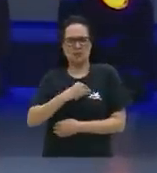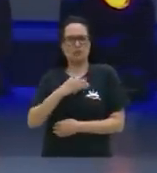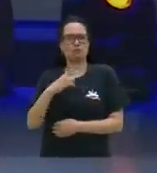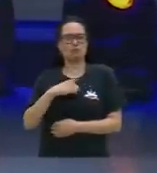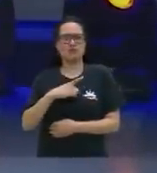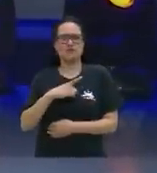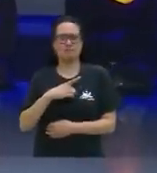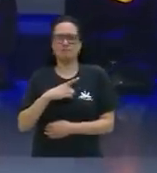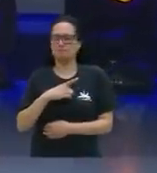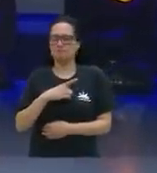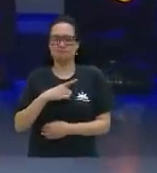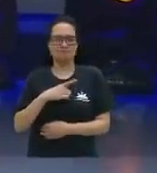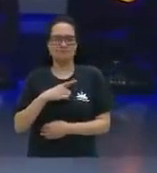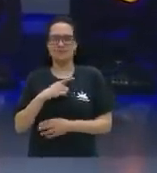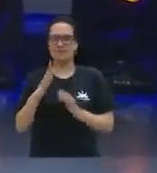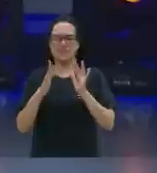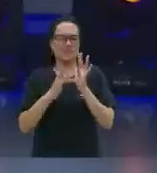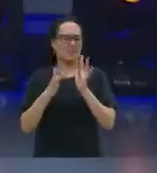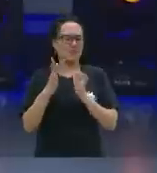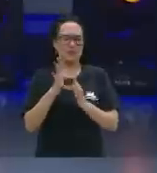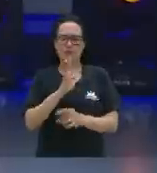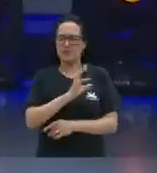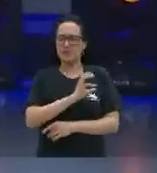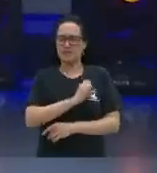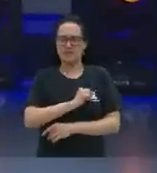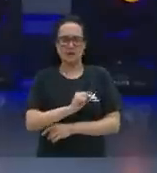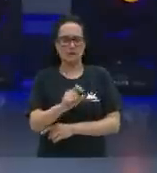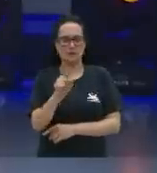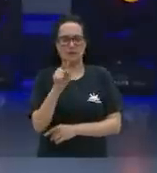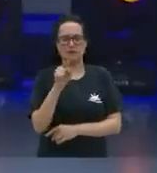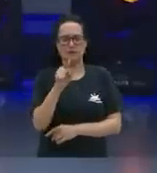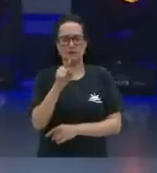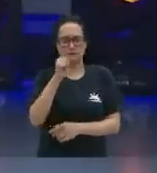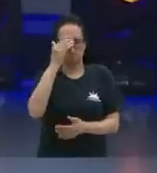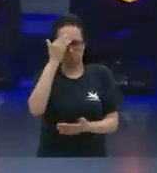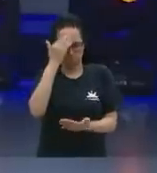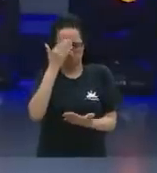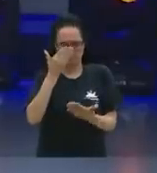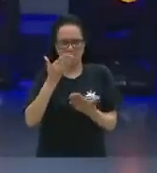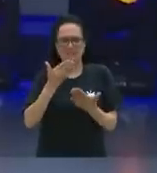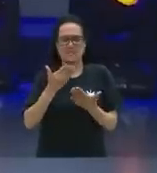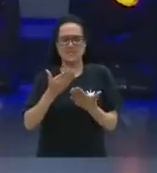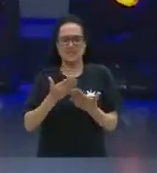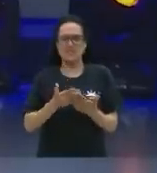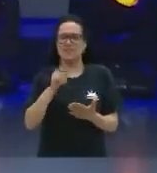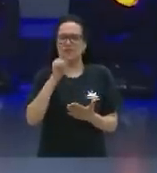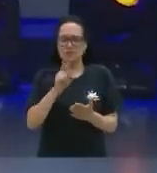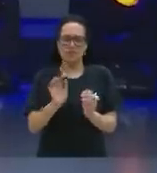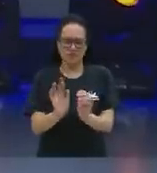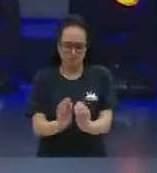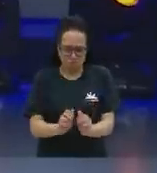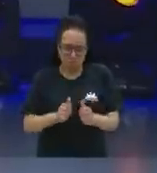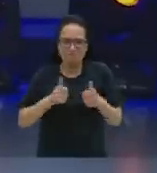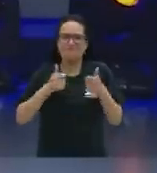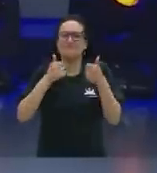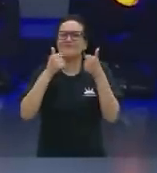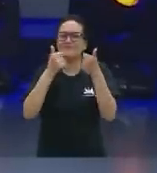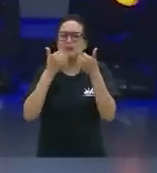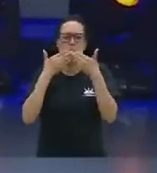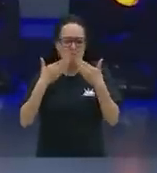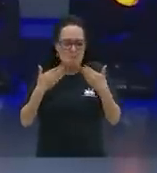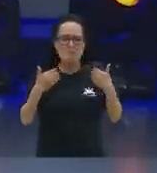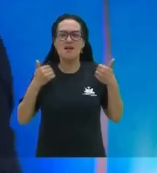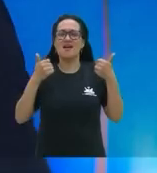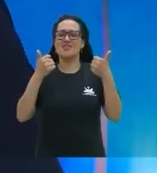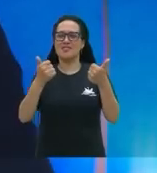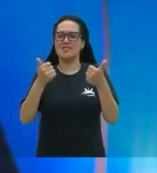diga: Jesus te ama, e acredita que você vai melhorar, que você vai